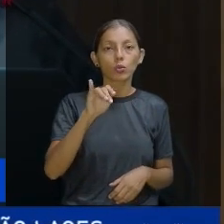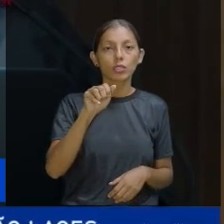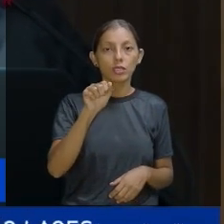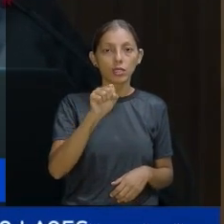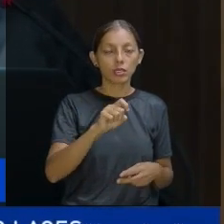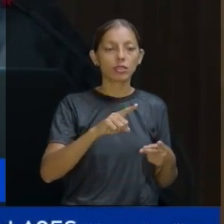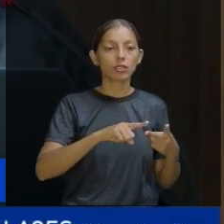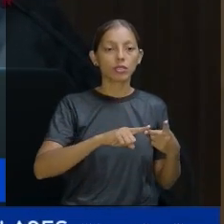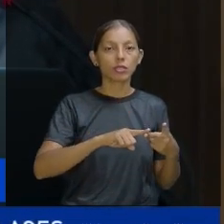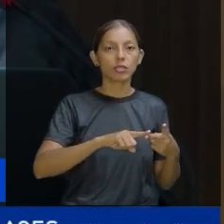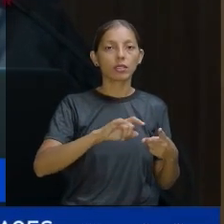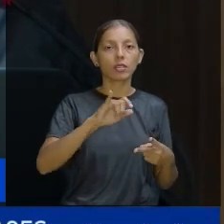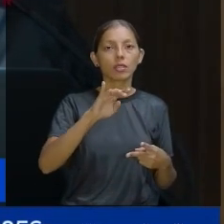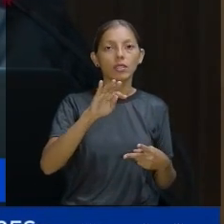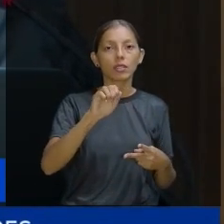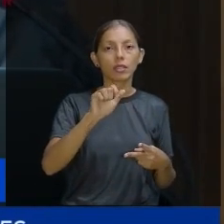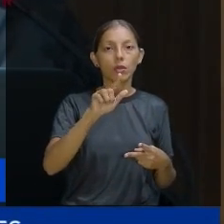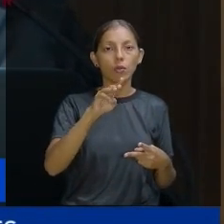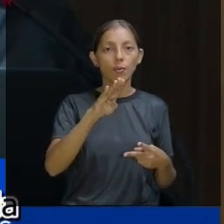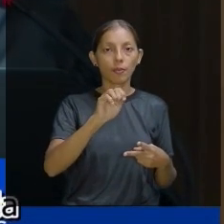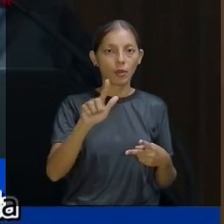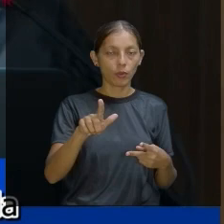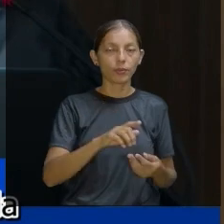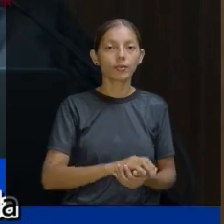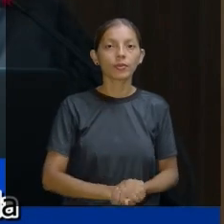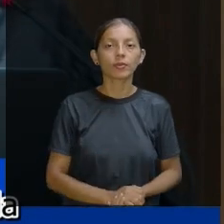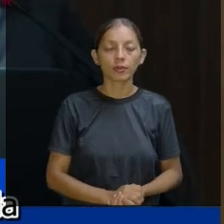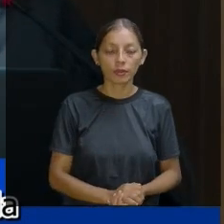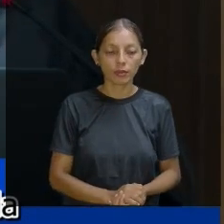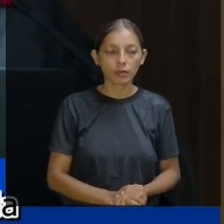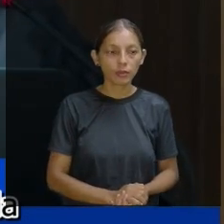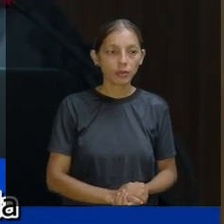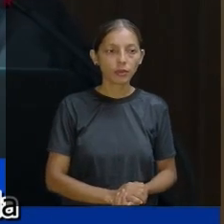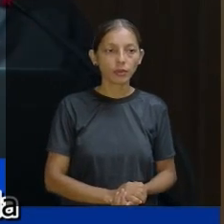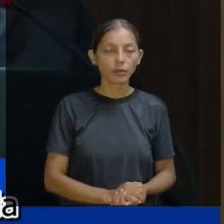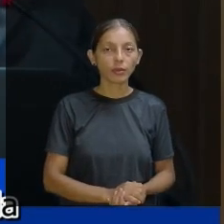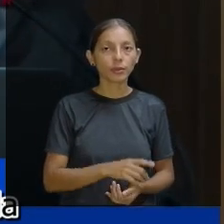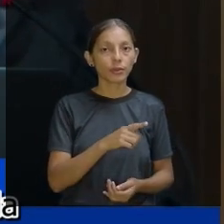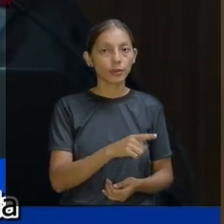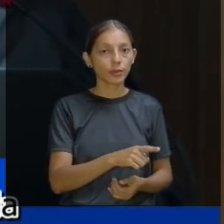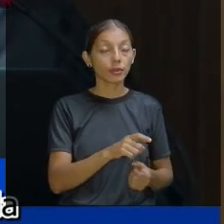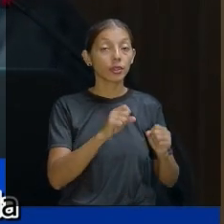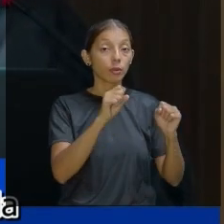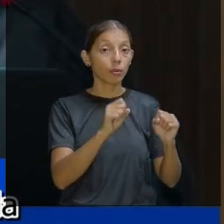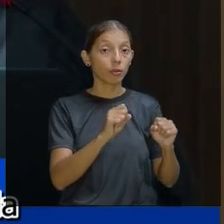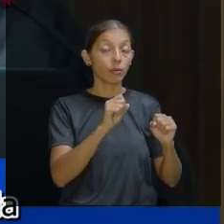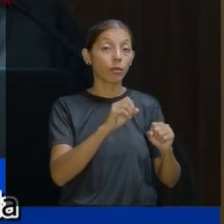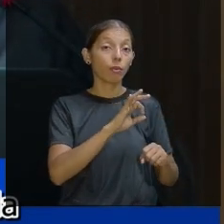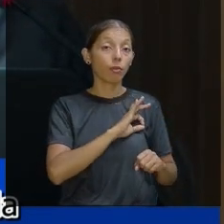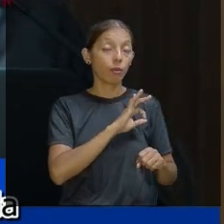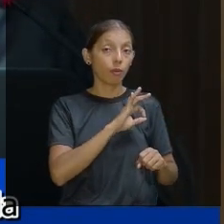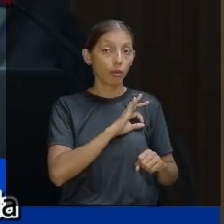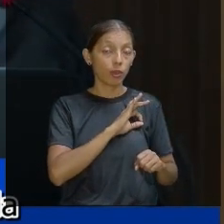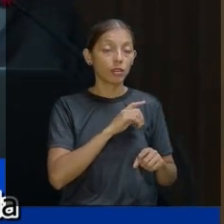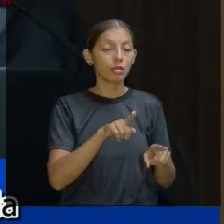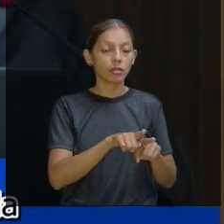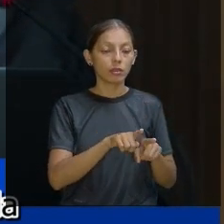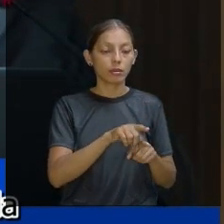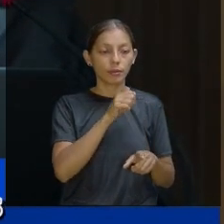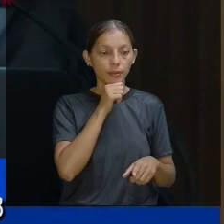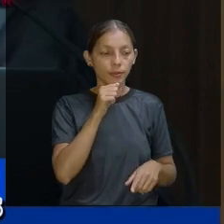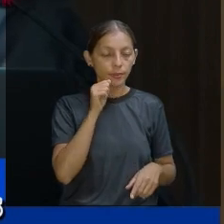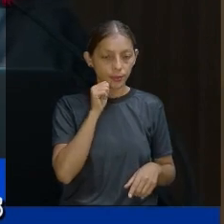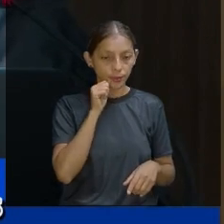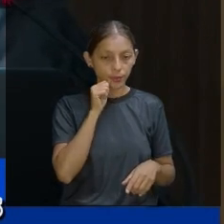Itaubal, Cutias do Araguari e Itaubal. Quanto ao poder de polícia sobre a propaganda eleitoral no município de Macapá, a